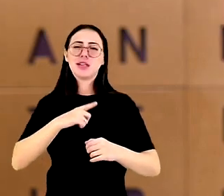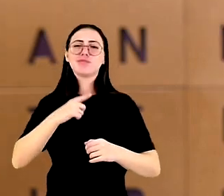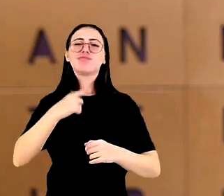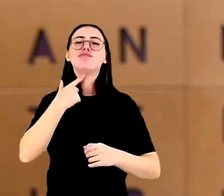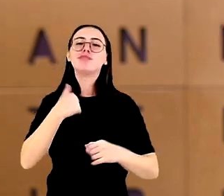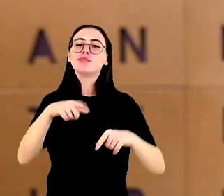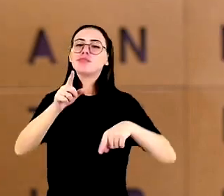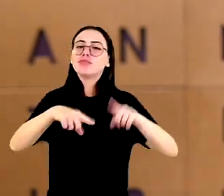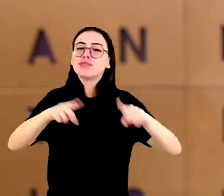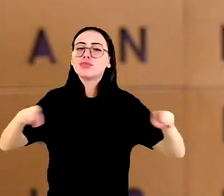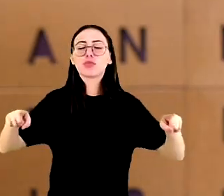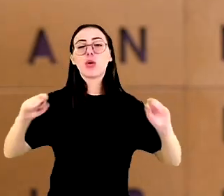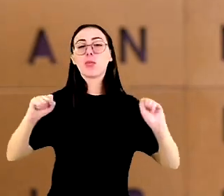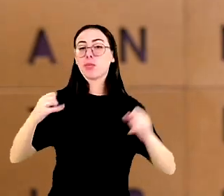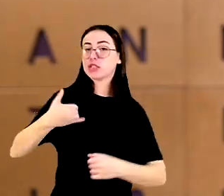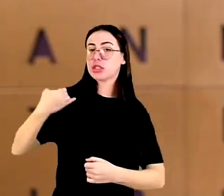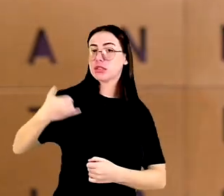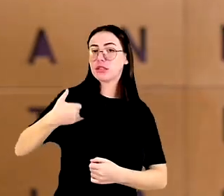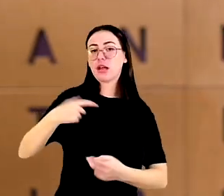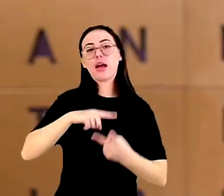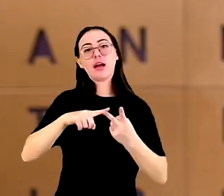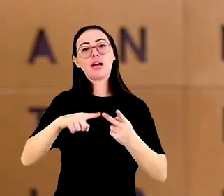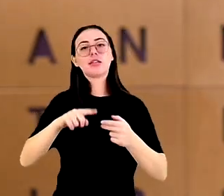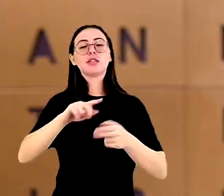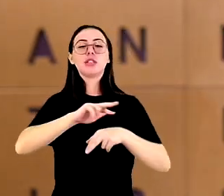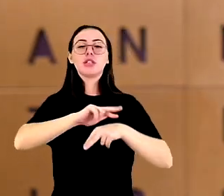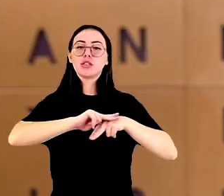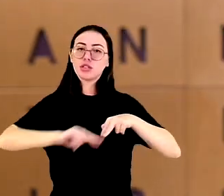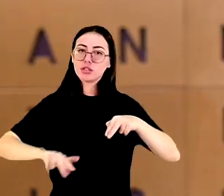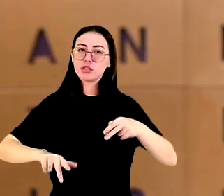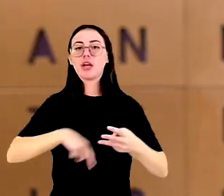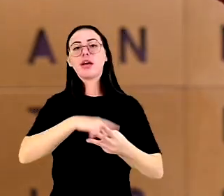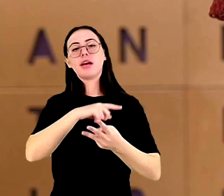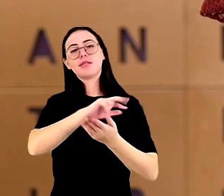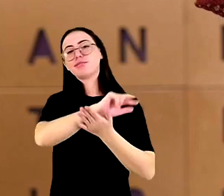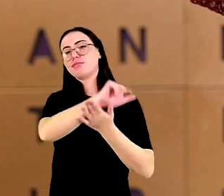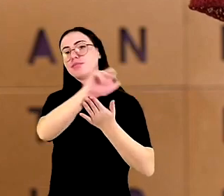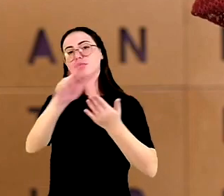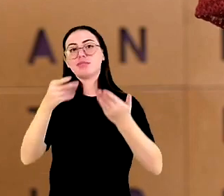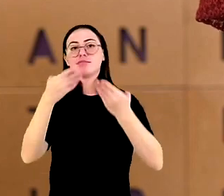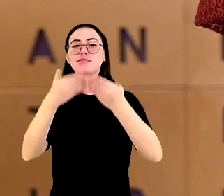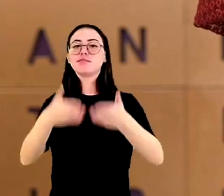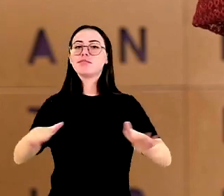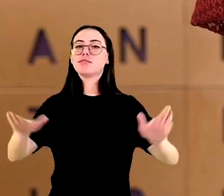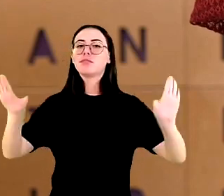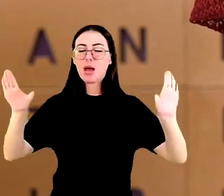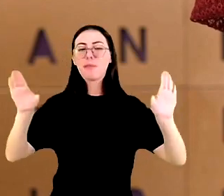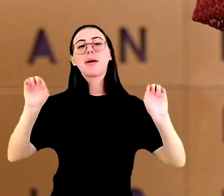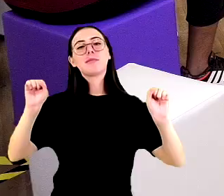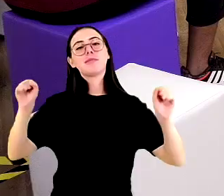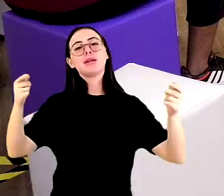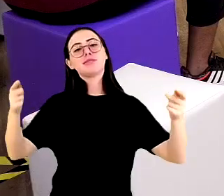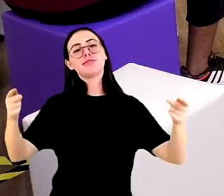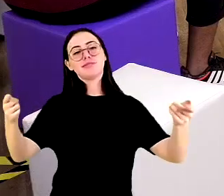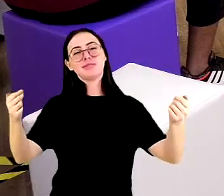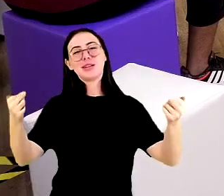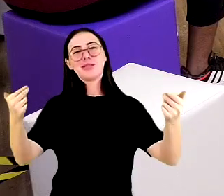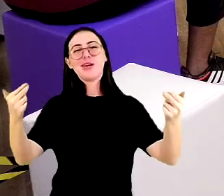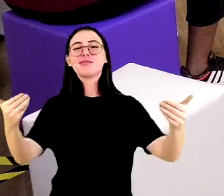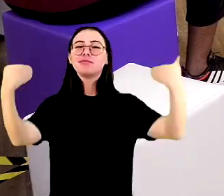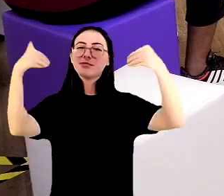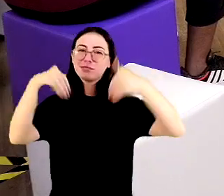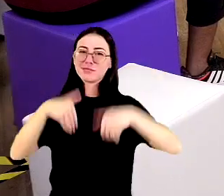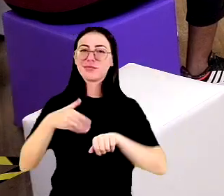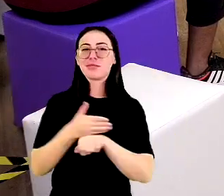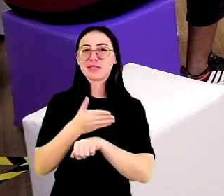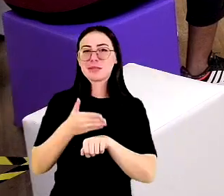é de gênero, ela é do país inteiro. Está aberto e está no site à disposição. E muitos dos temas das carreiras, a